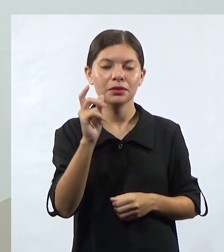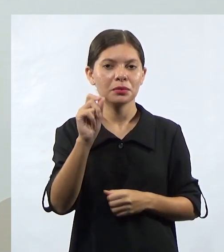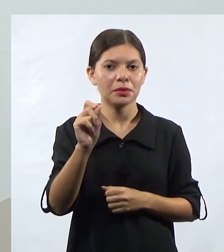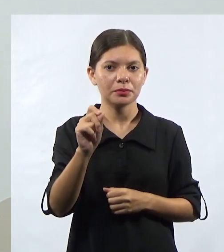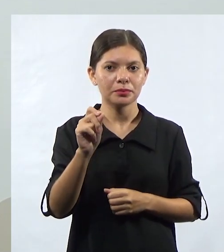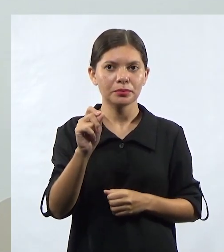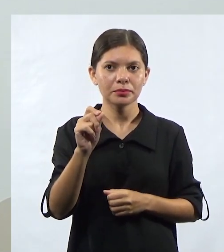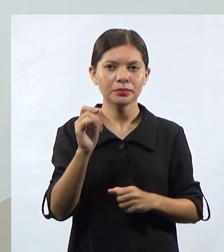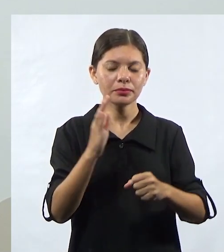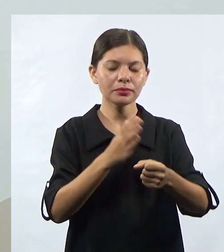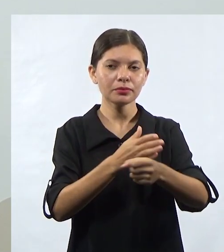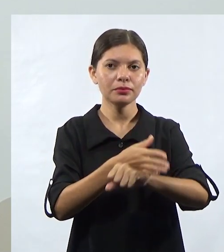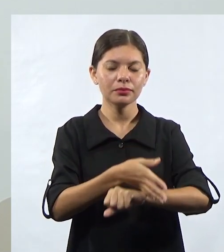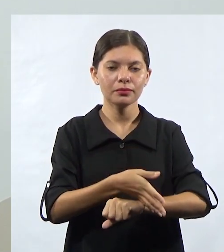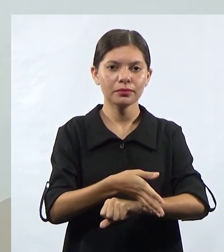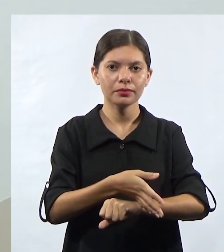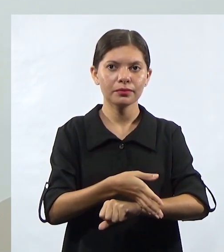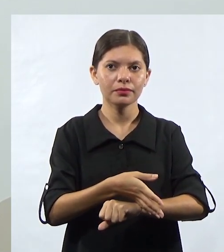de intervenção,